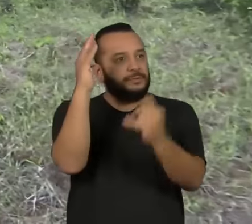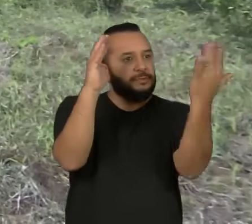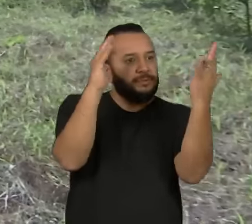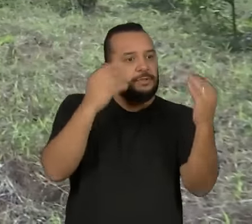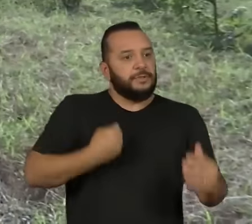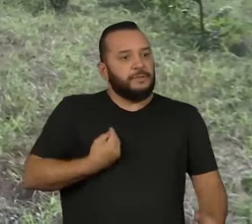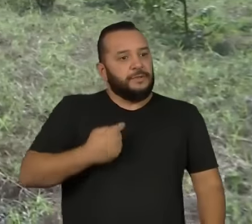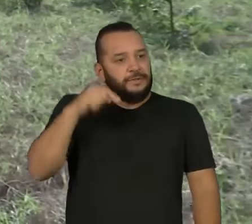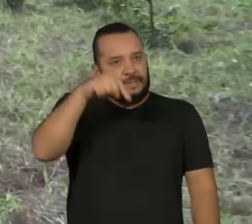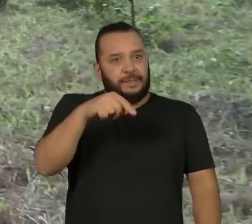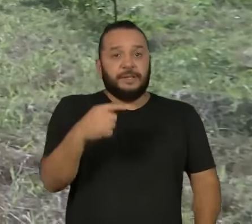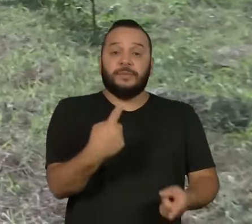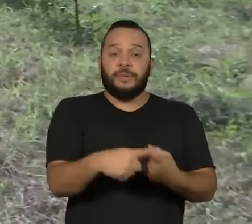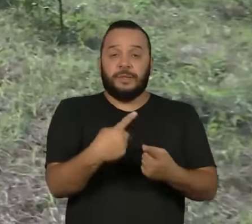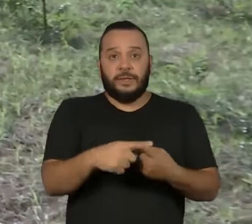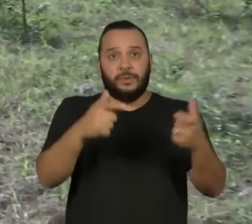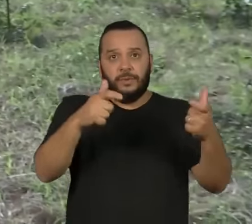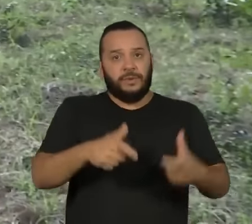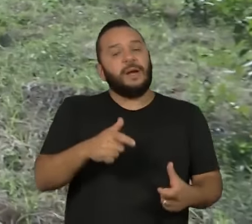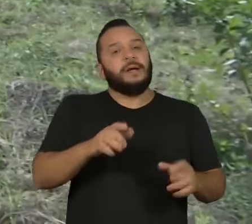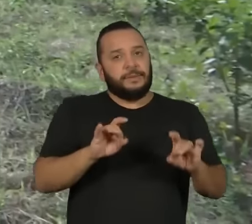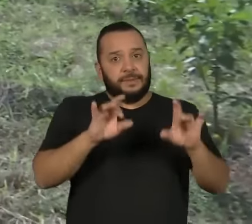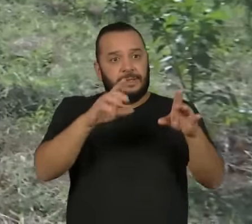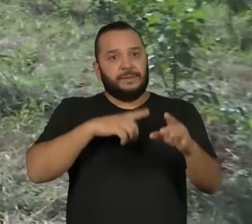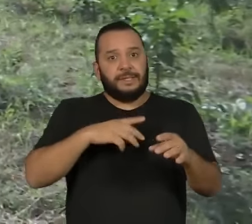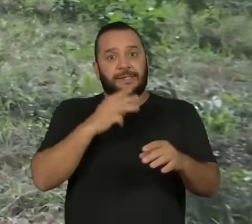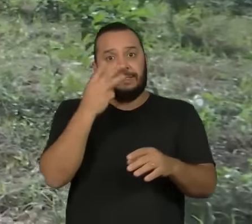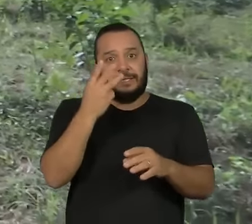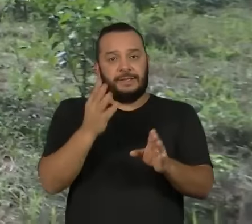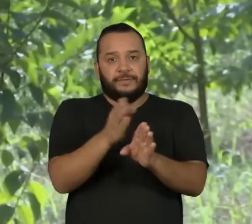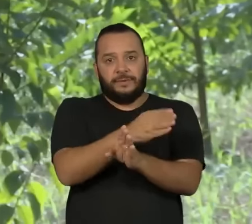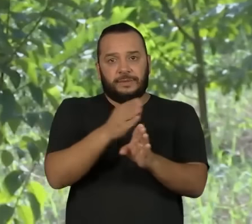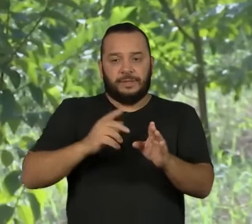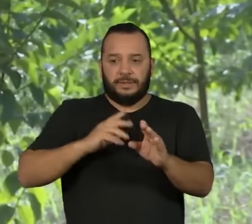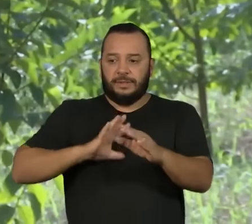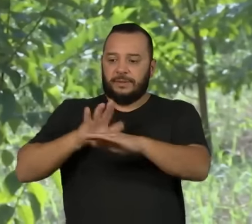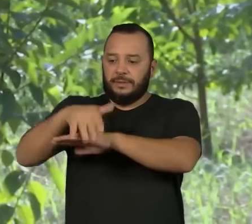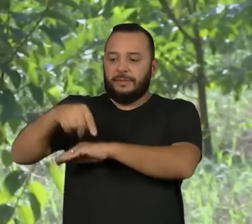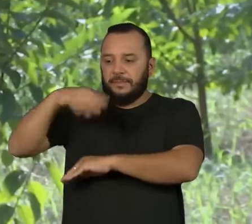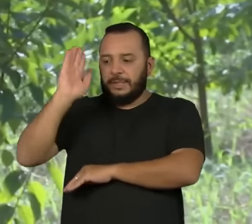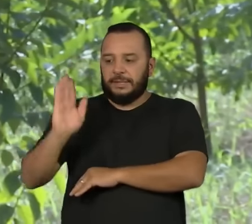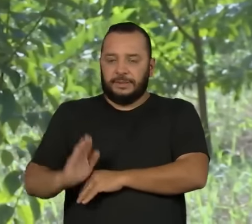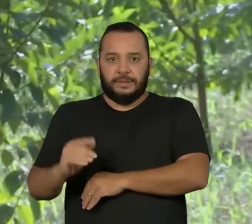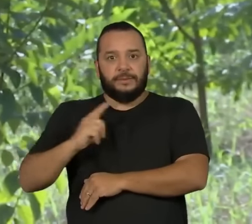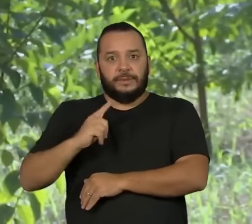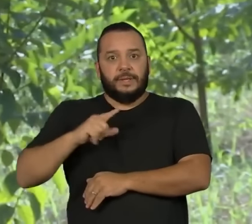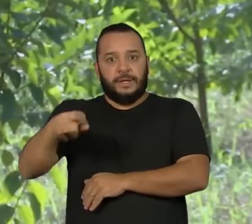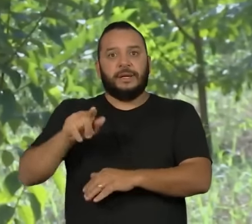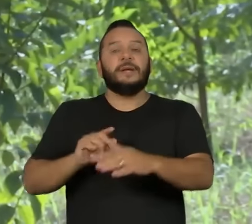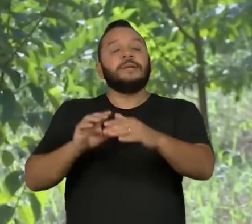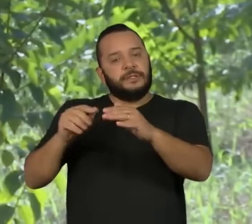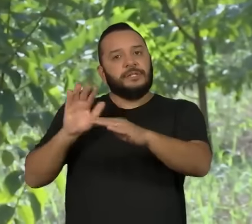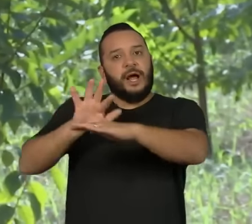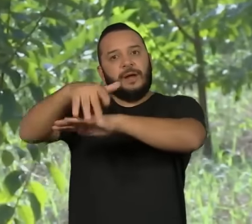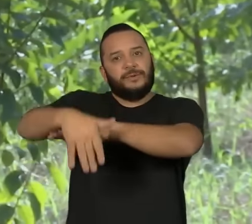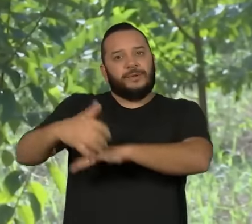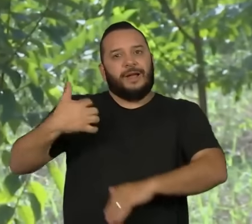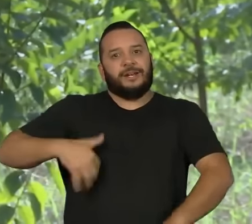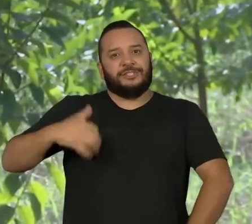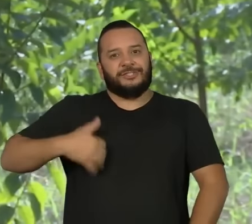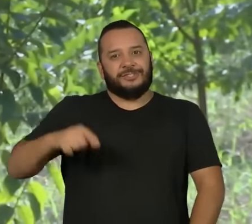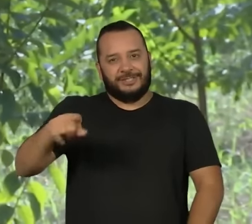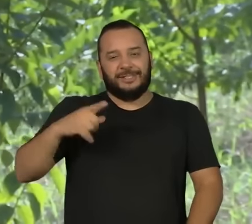especial, porque nós estamos numa região transfronteriça. Então, nós temos o Parque Nacional do Iguaçu no Brasil, temos o Parque Nacional do Iguaçu na Argentina, que vão